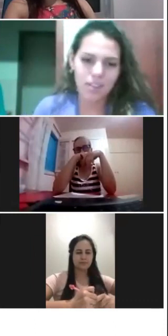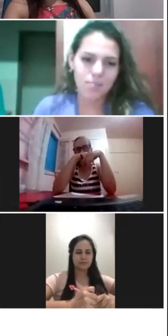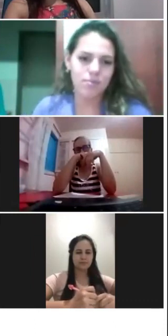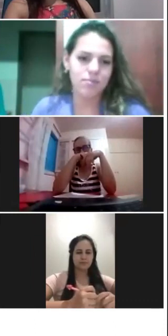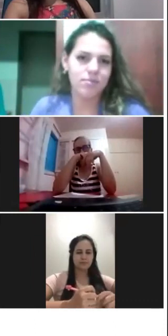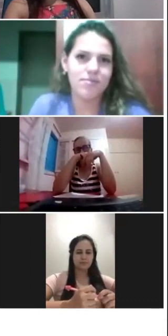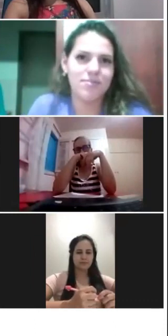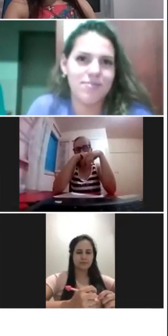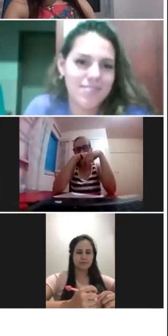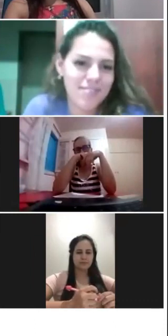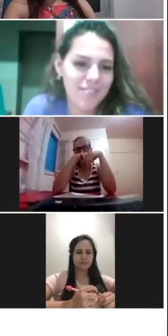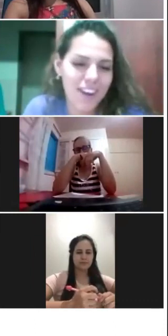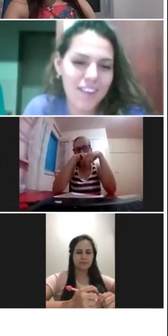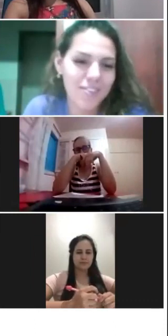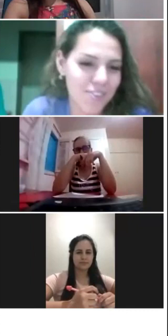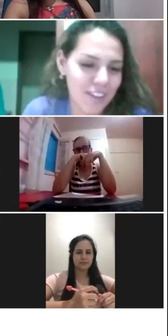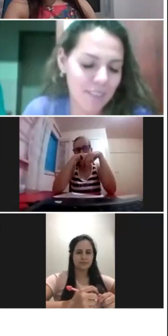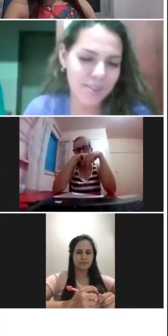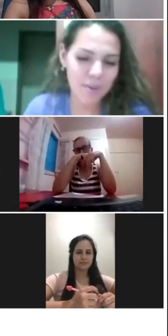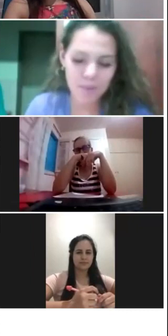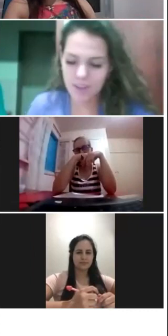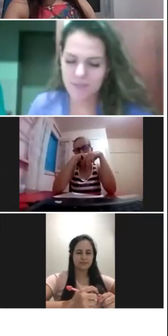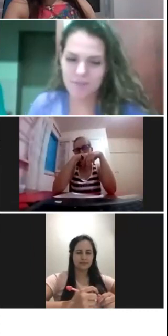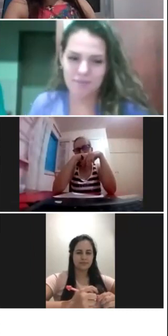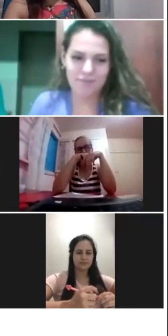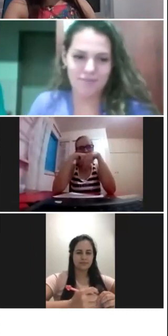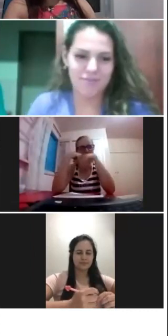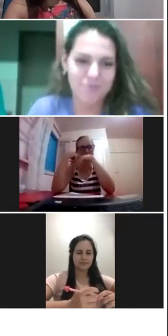não lembro. Espera aí, professor, tem que pensar um pouquinho.